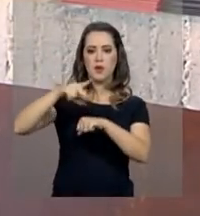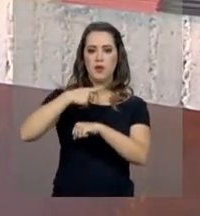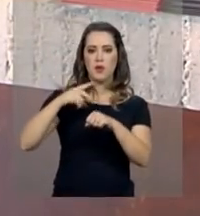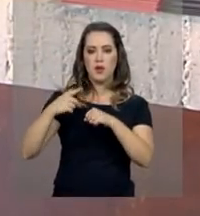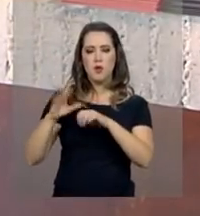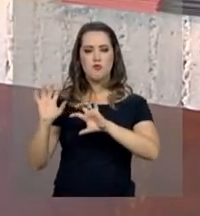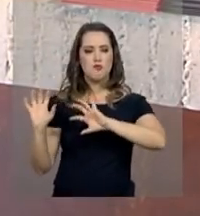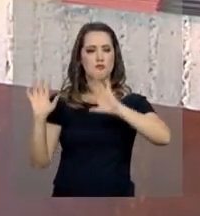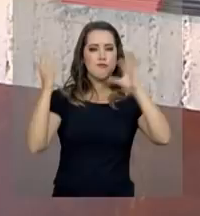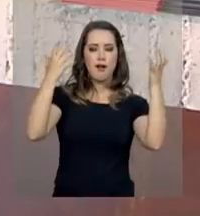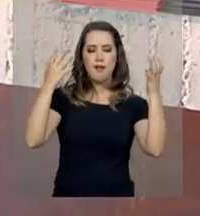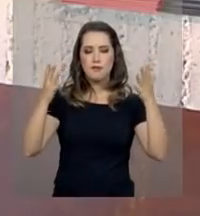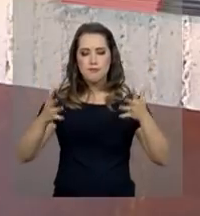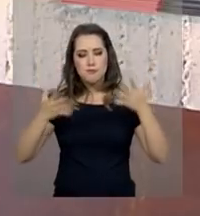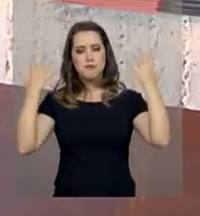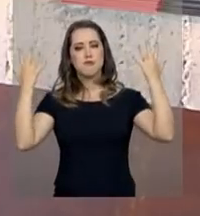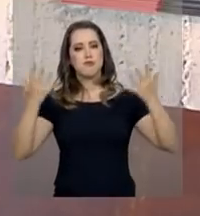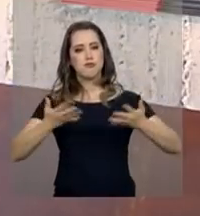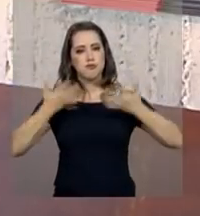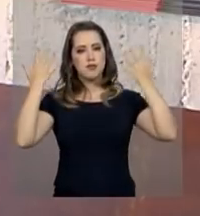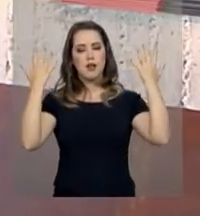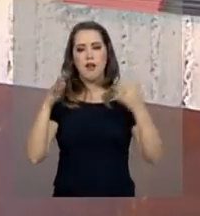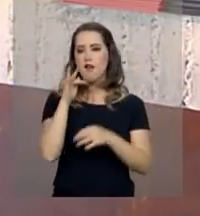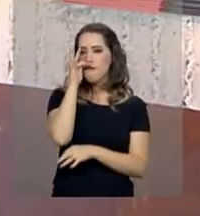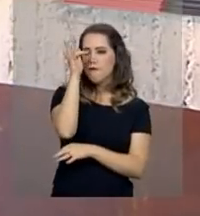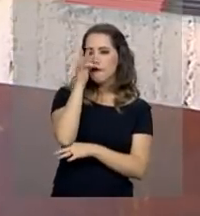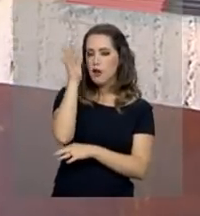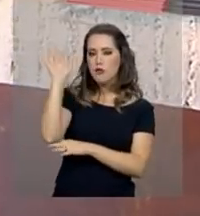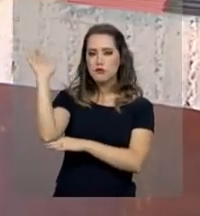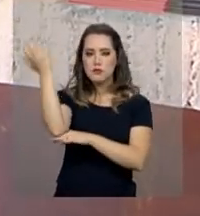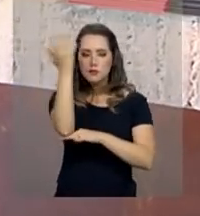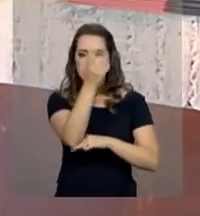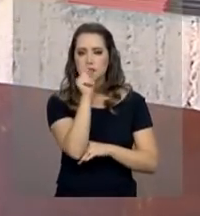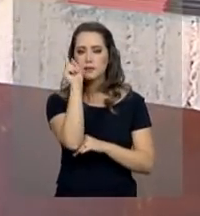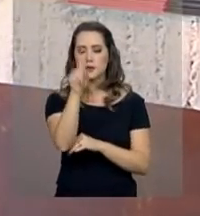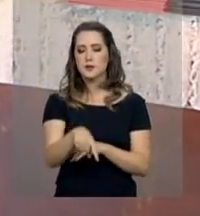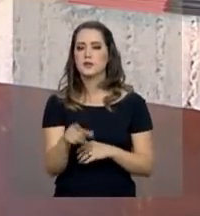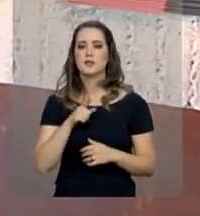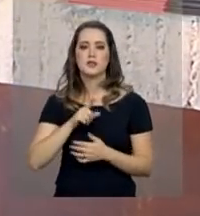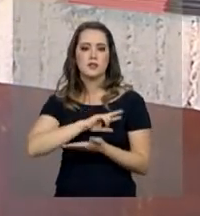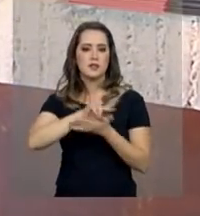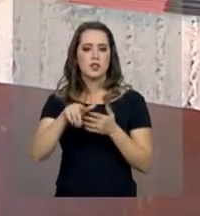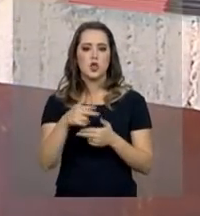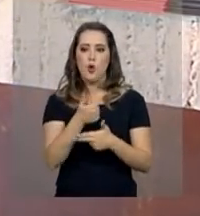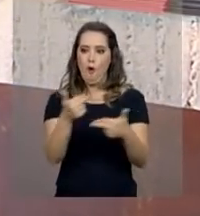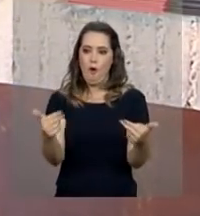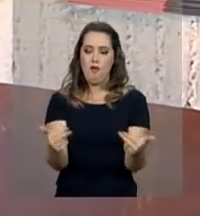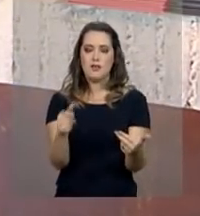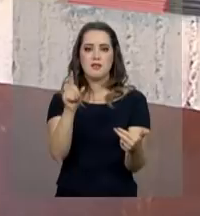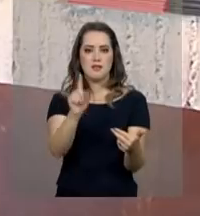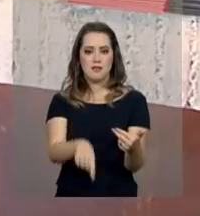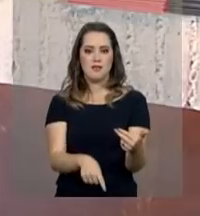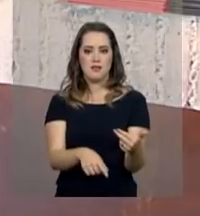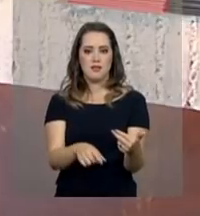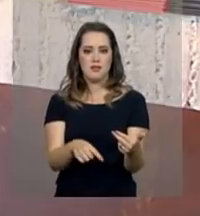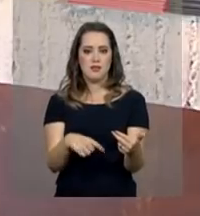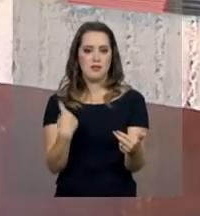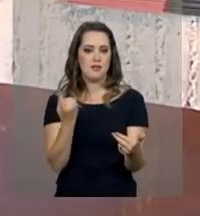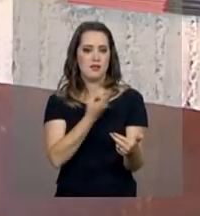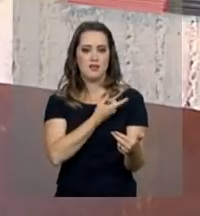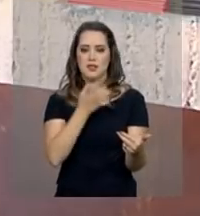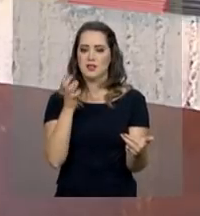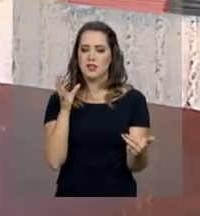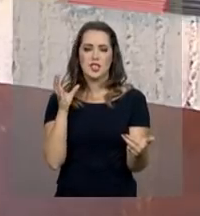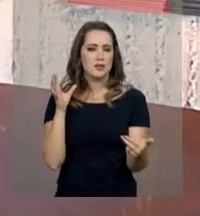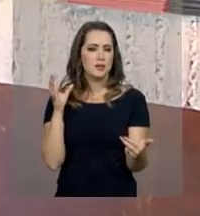tropical, amo, tem muita fauna, tem muita flora, tem muitas coisas que, nossa, são muito,